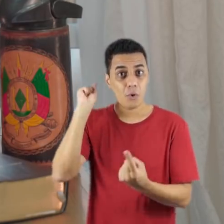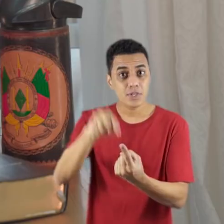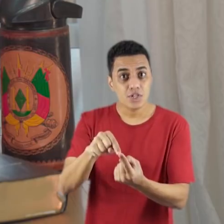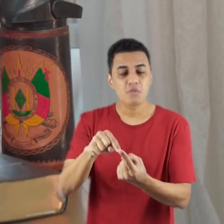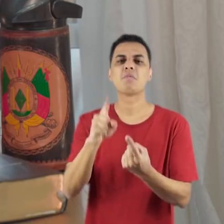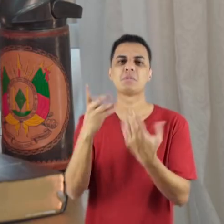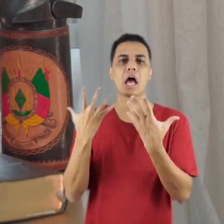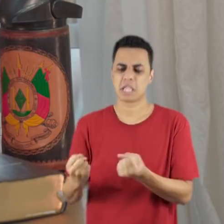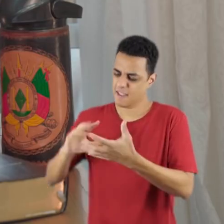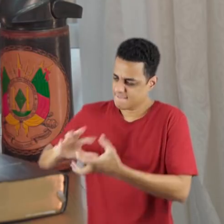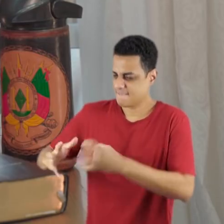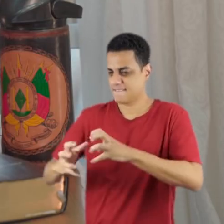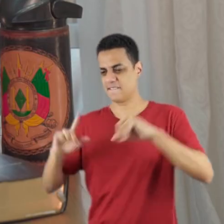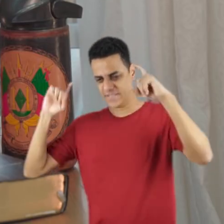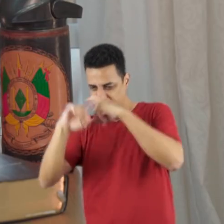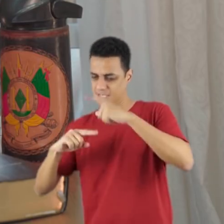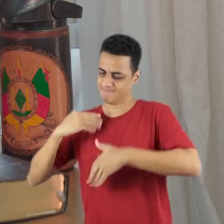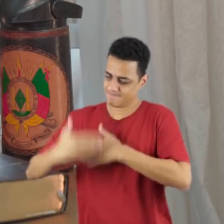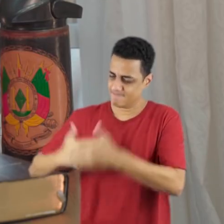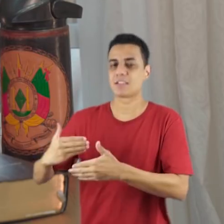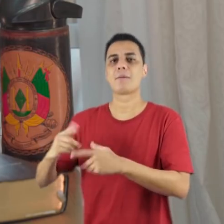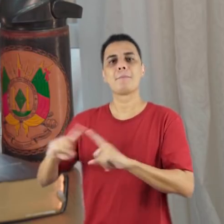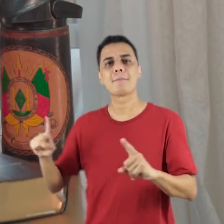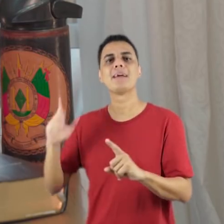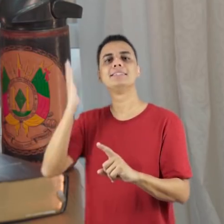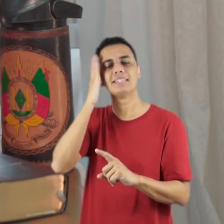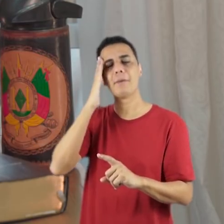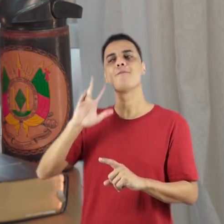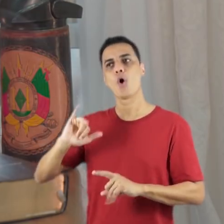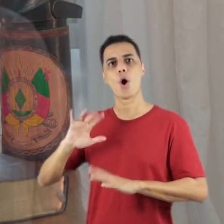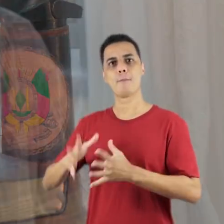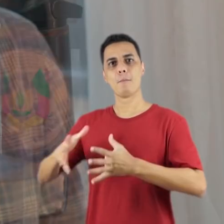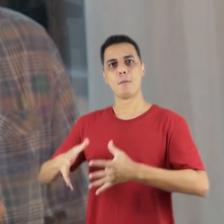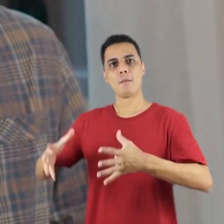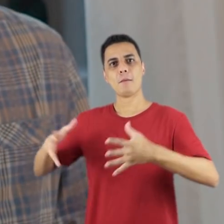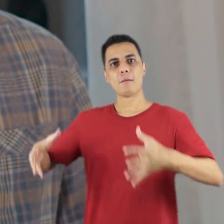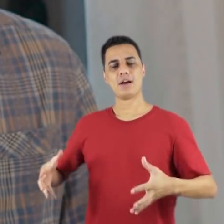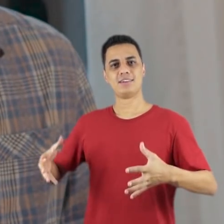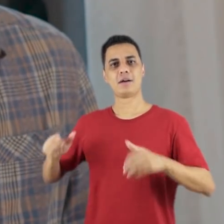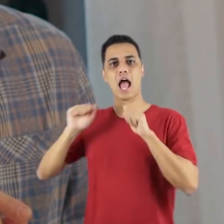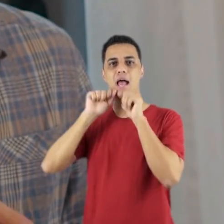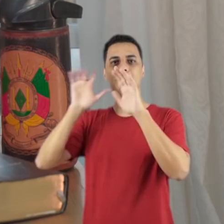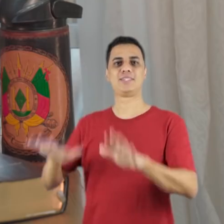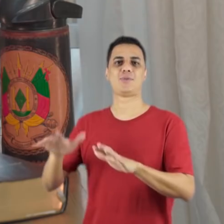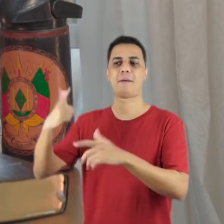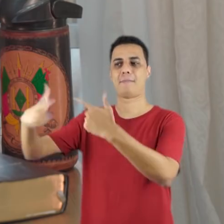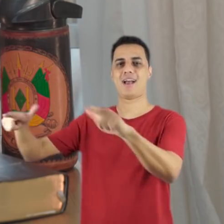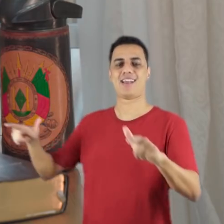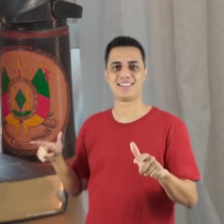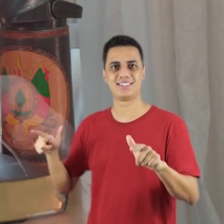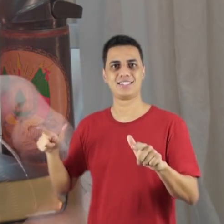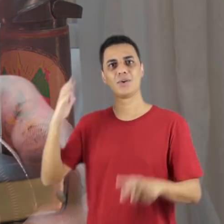sejam dolorosos, porque você sabe que eles vão te fazer crescer para abençoar a muitos. O sábio não ignora o óbvio.